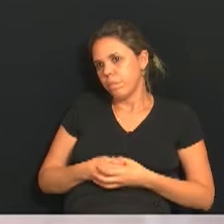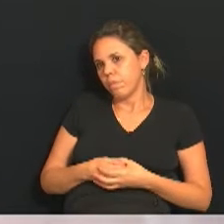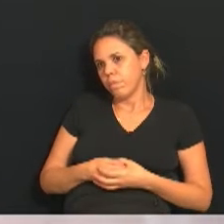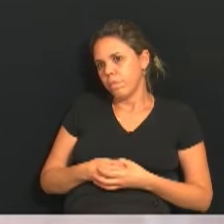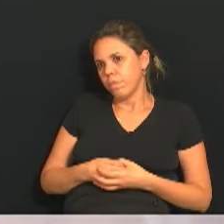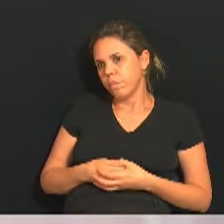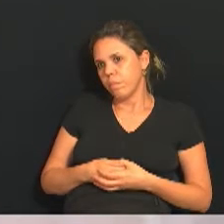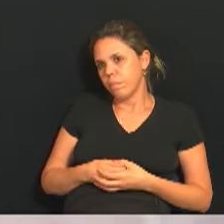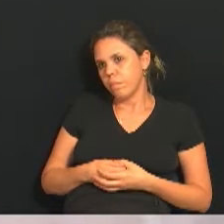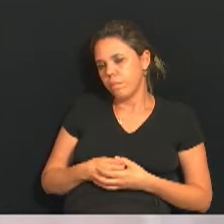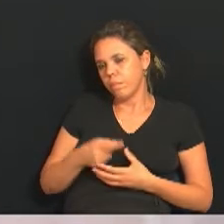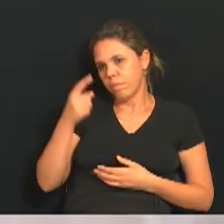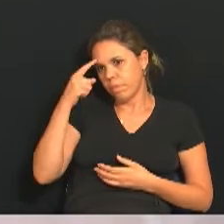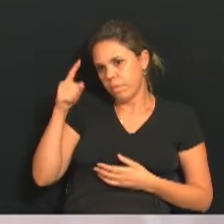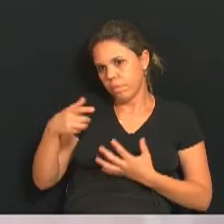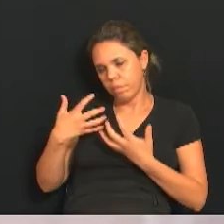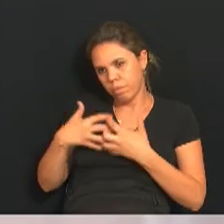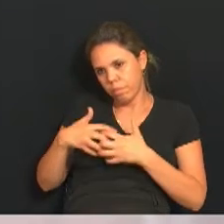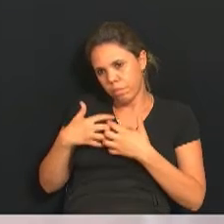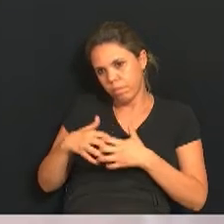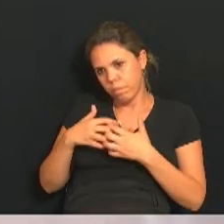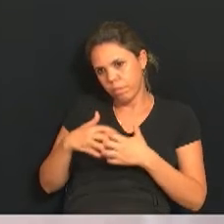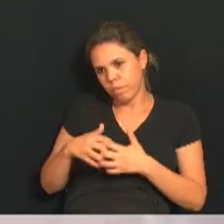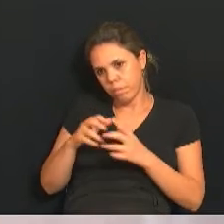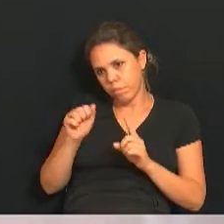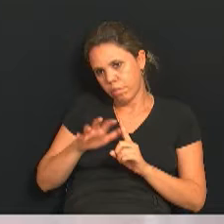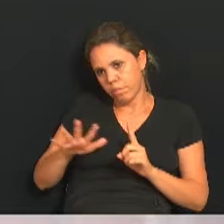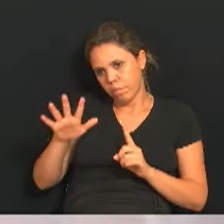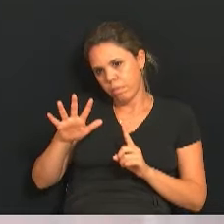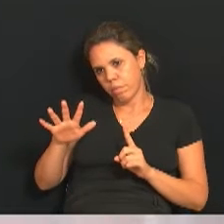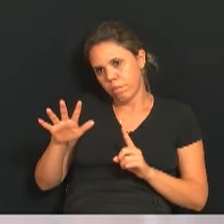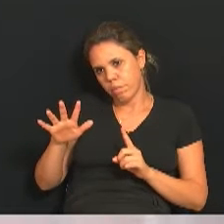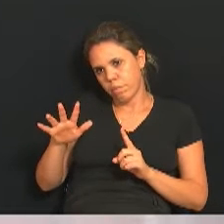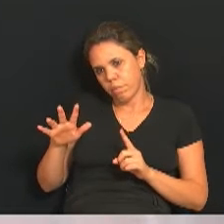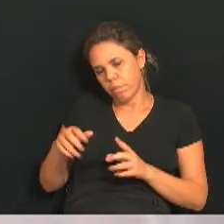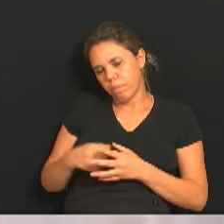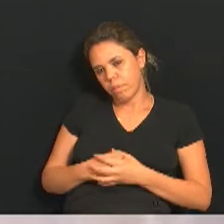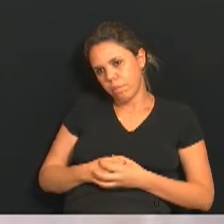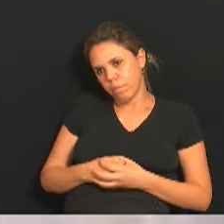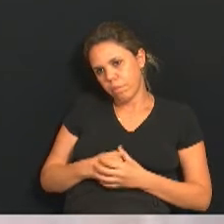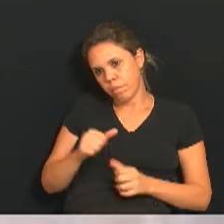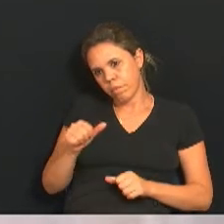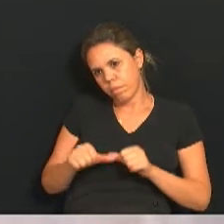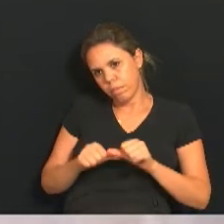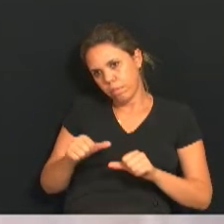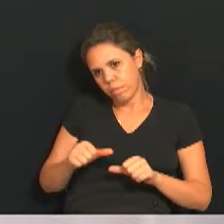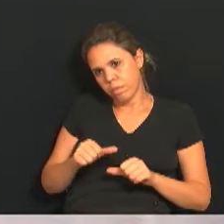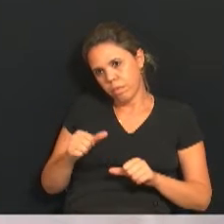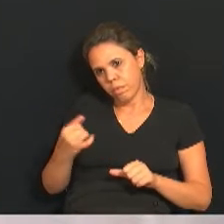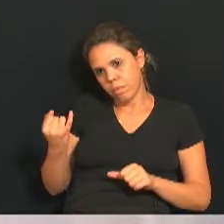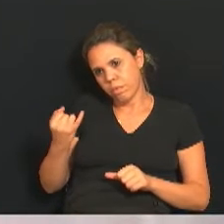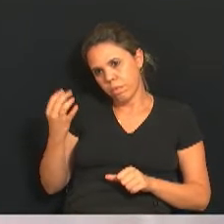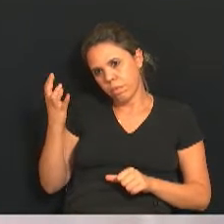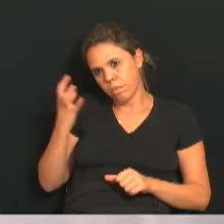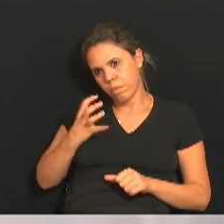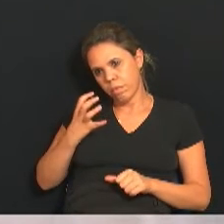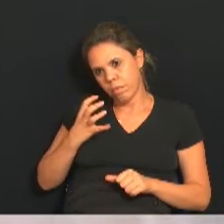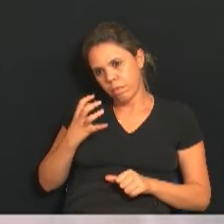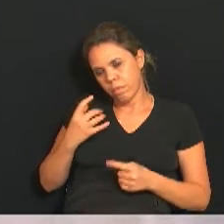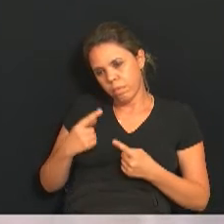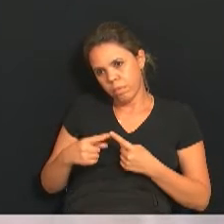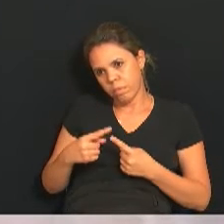Precisamos pensar muito nisso, é uma questão que a sociedade tem que ver e tem que levar muito em consideração,